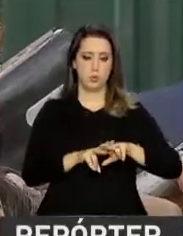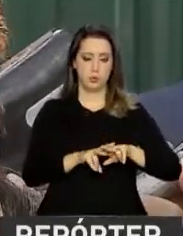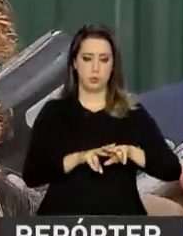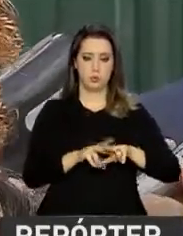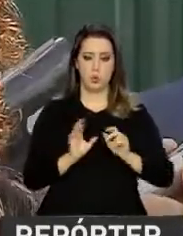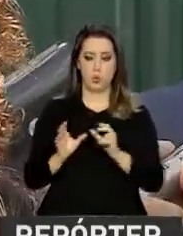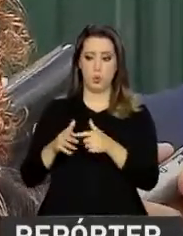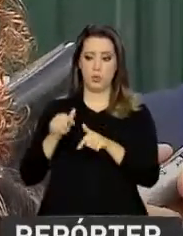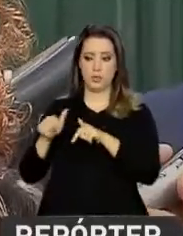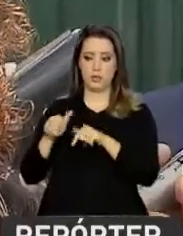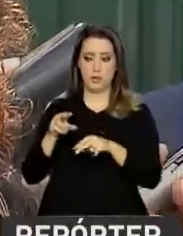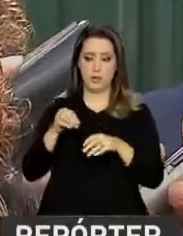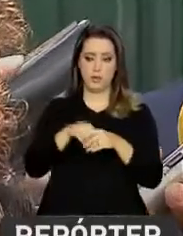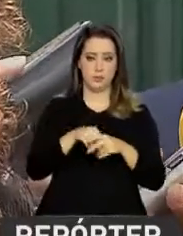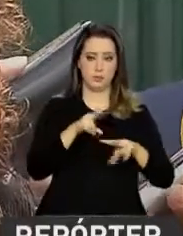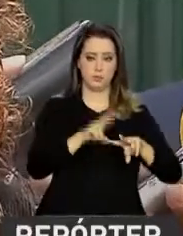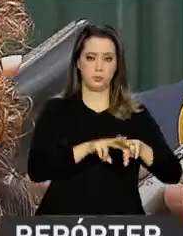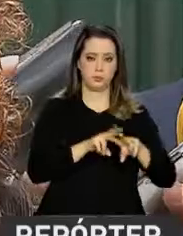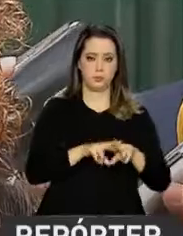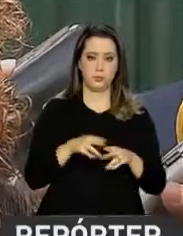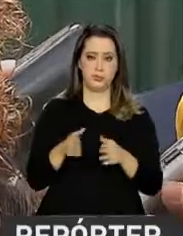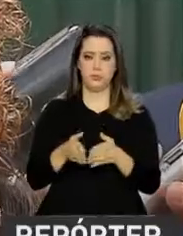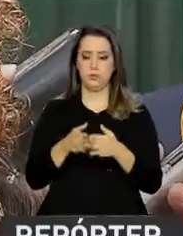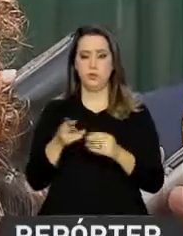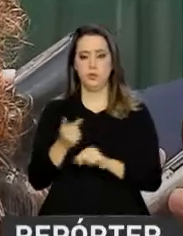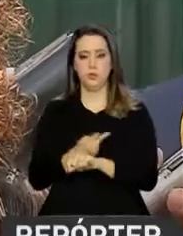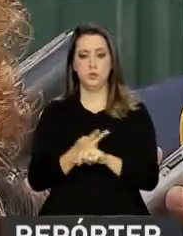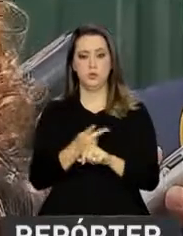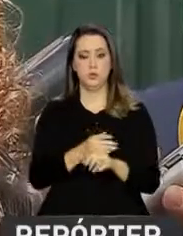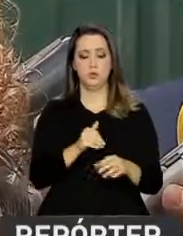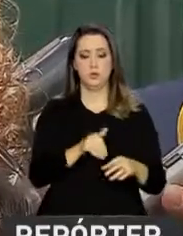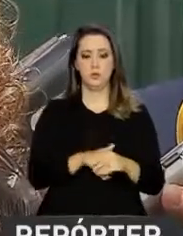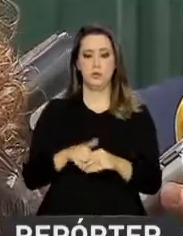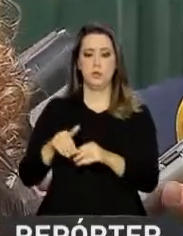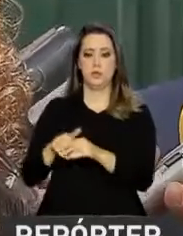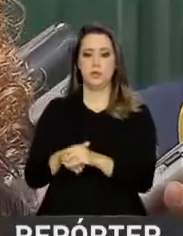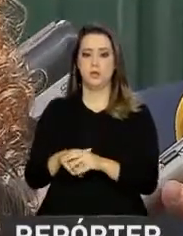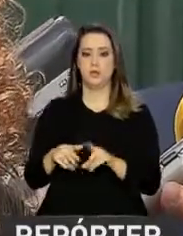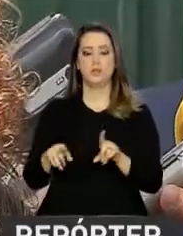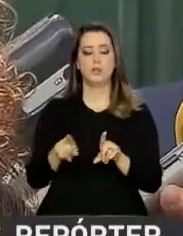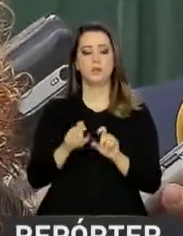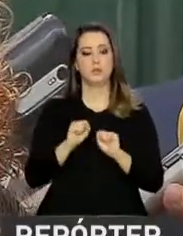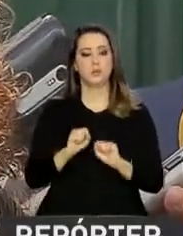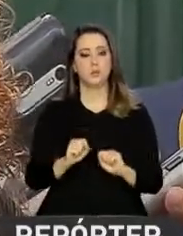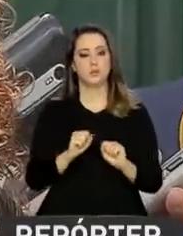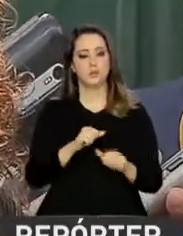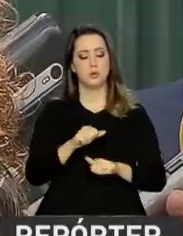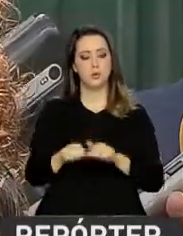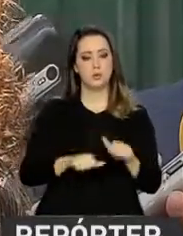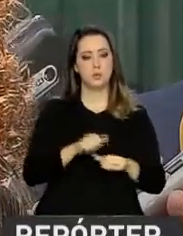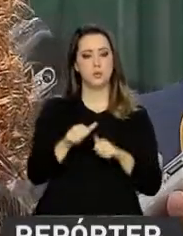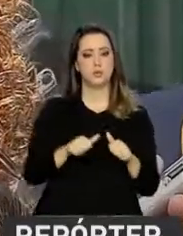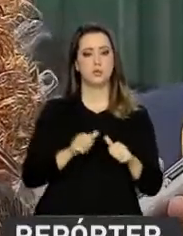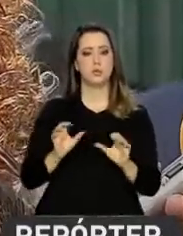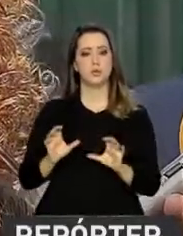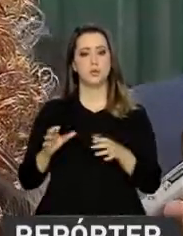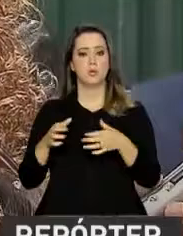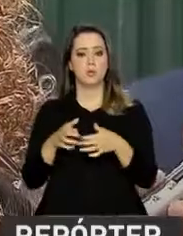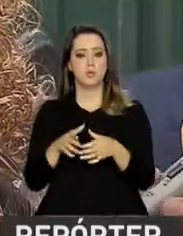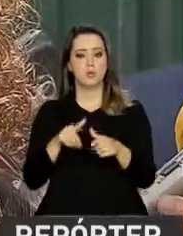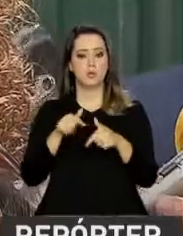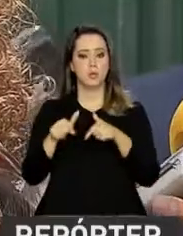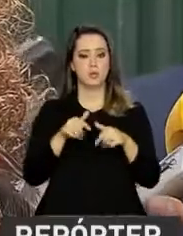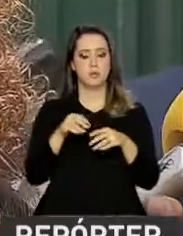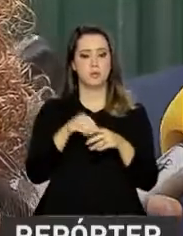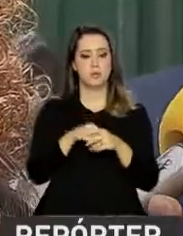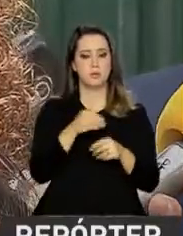dessa inclusão pedimos que eles buscam votos podemos incluir uma transição era para os servidores que